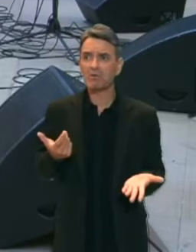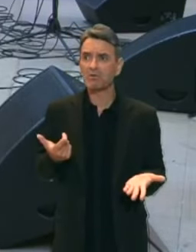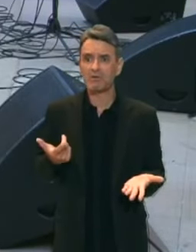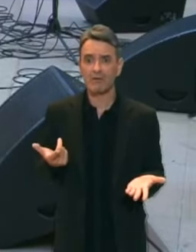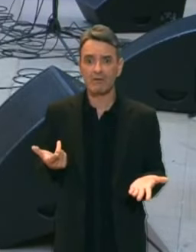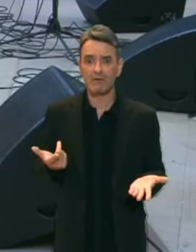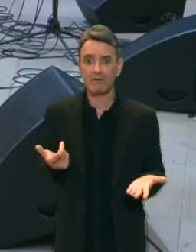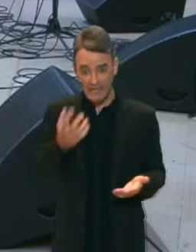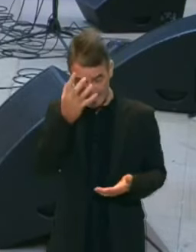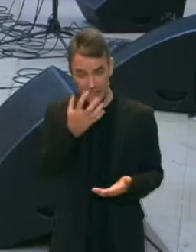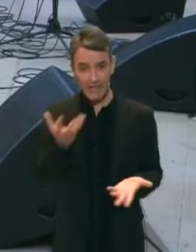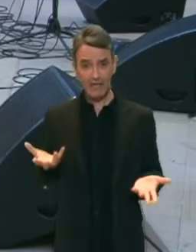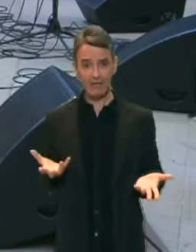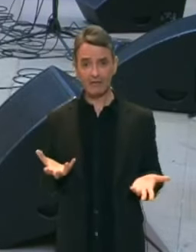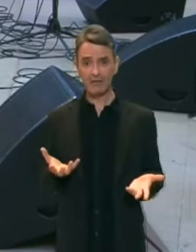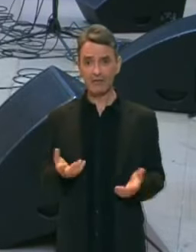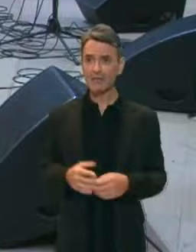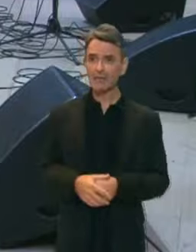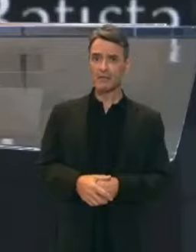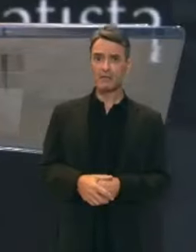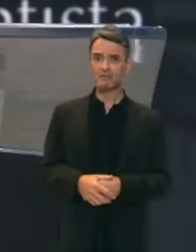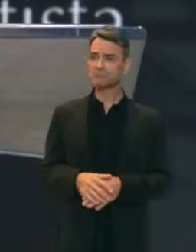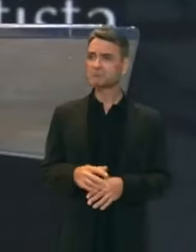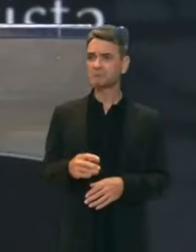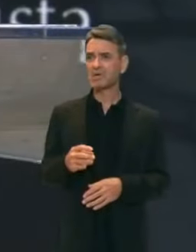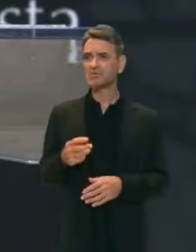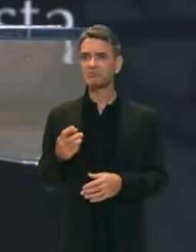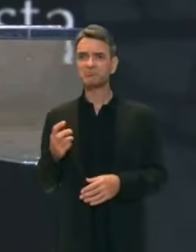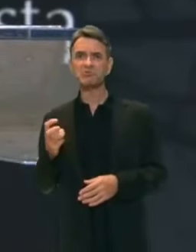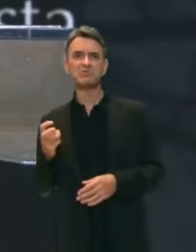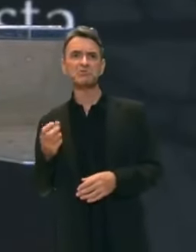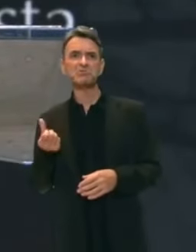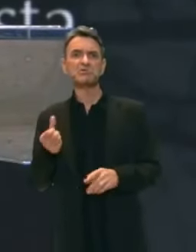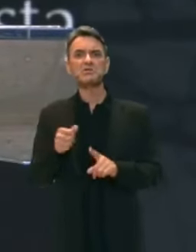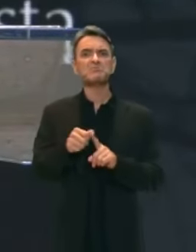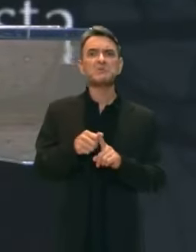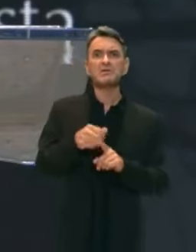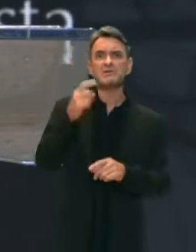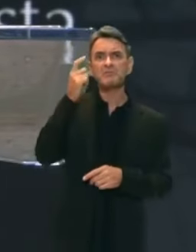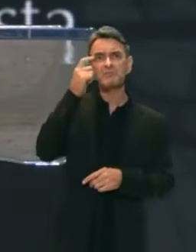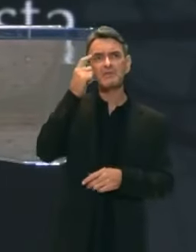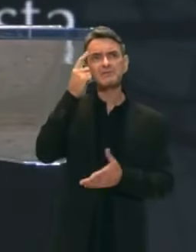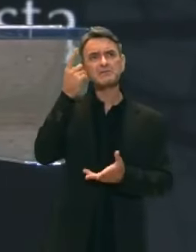É sério. Eu passei uns 5, 6 meses assim, meio